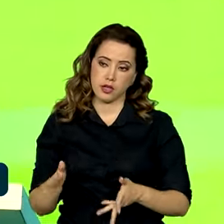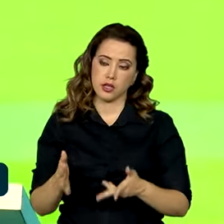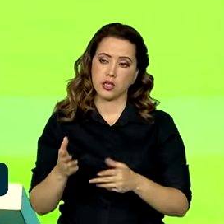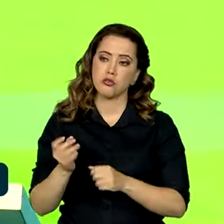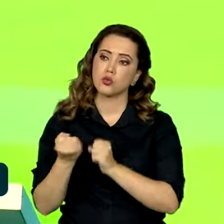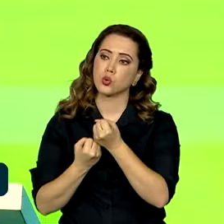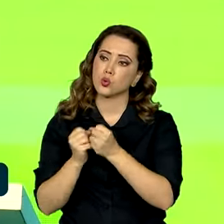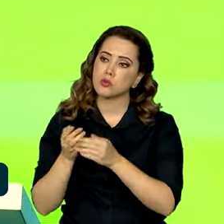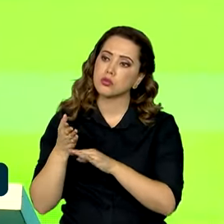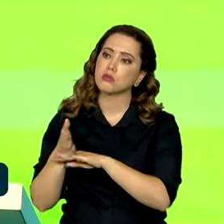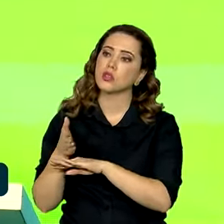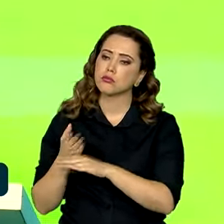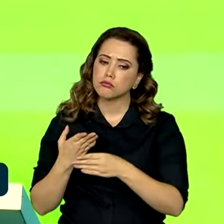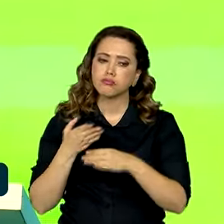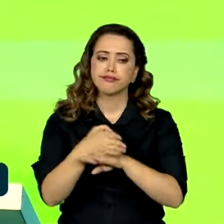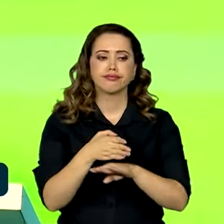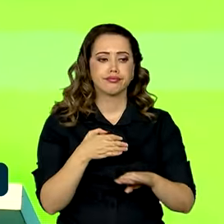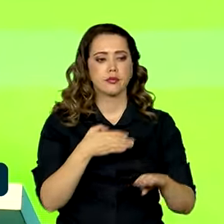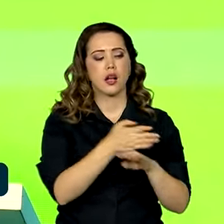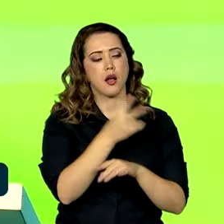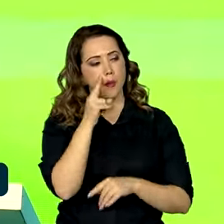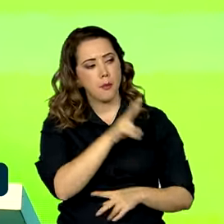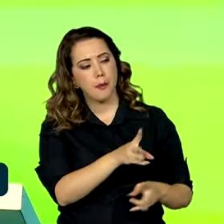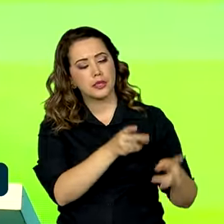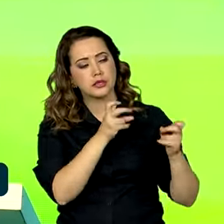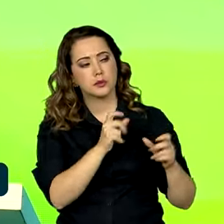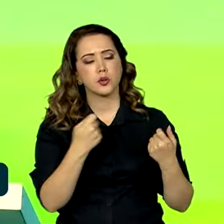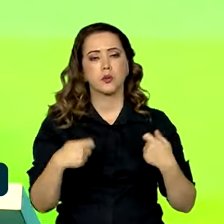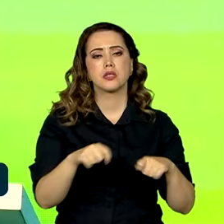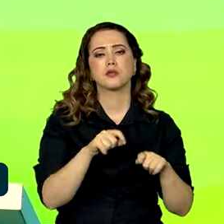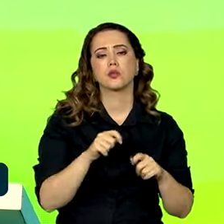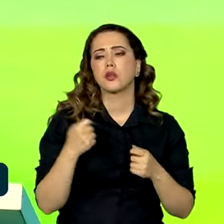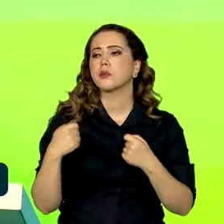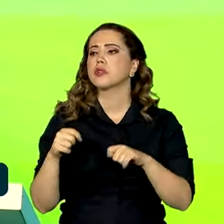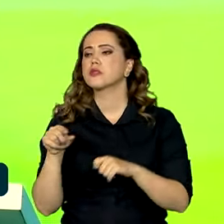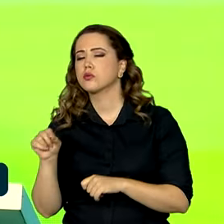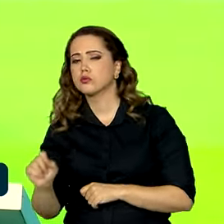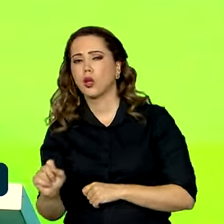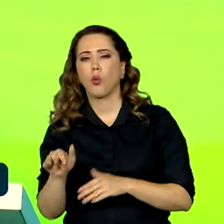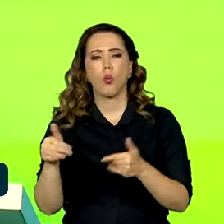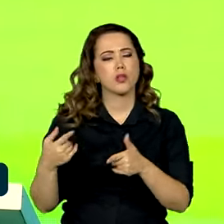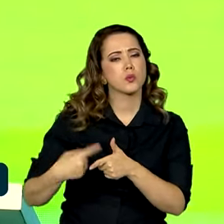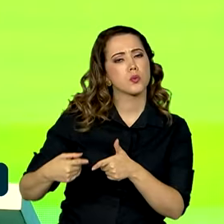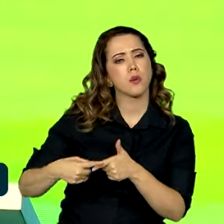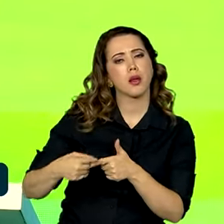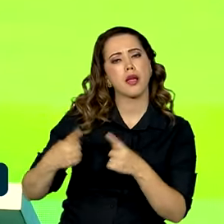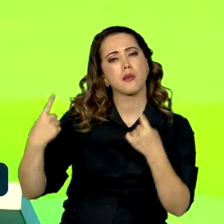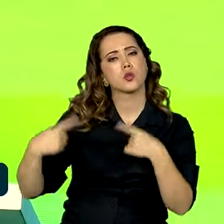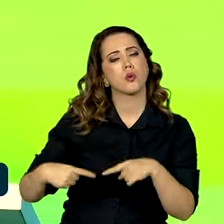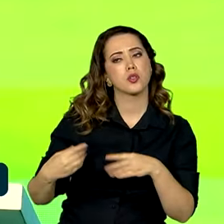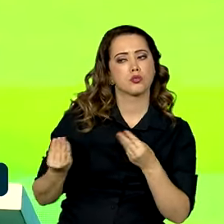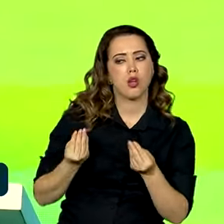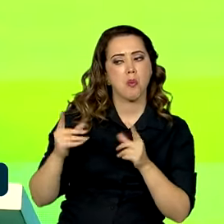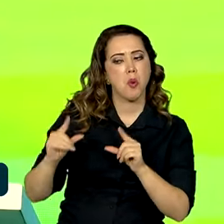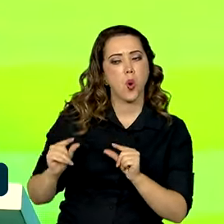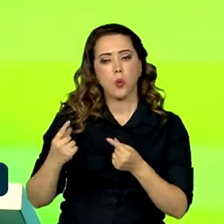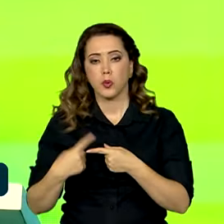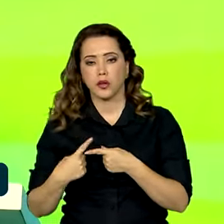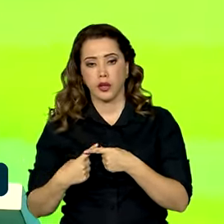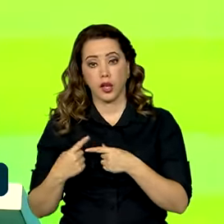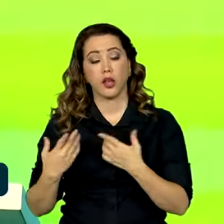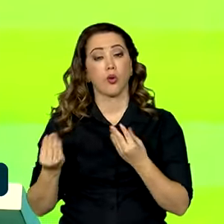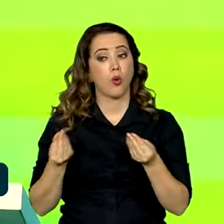por indústria, identificando os gargalos, identificando os problemas de competitividade, de